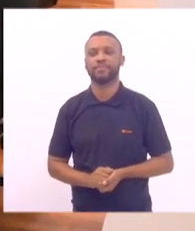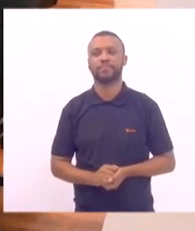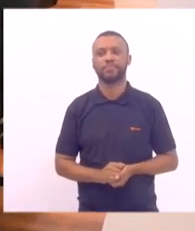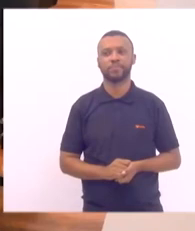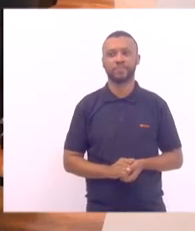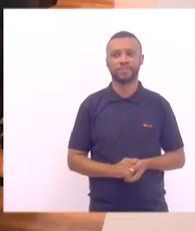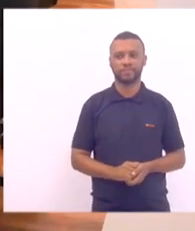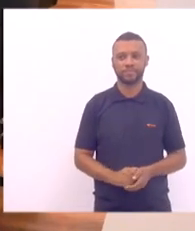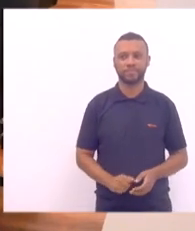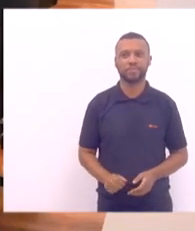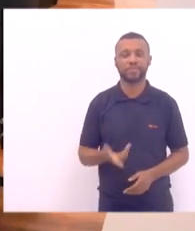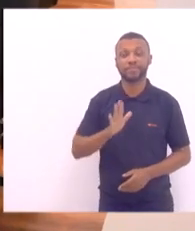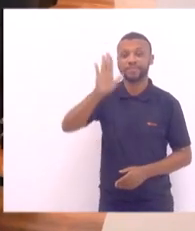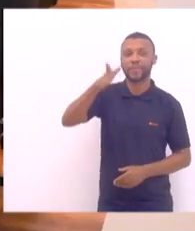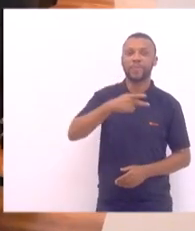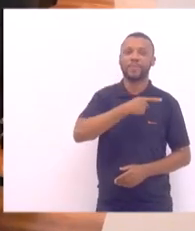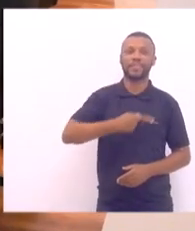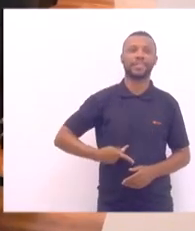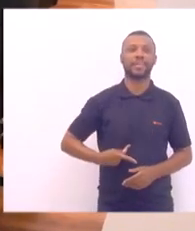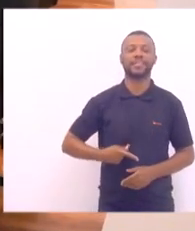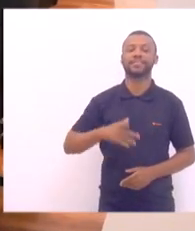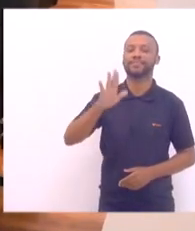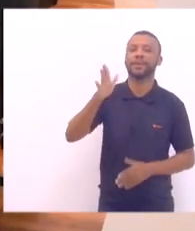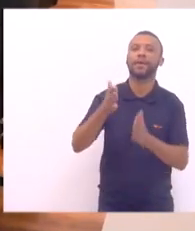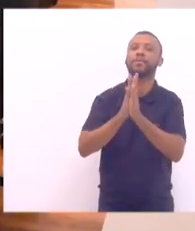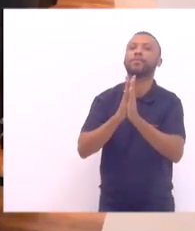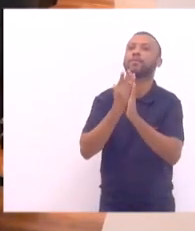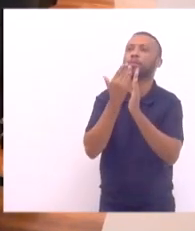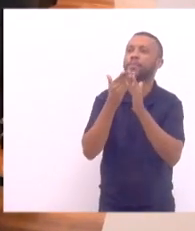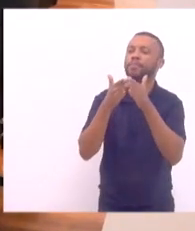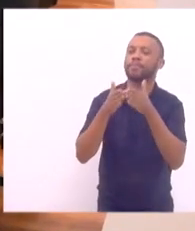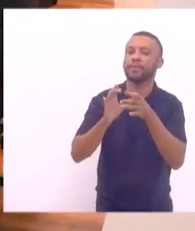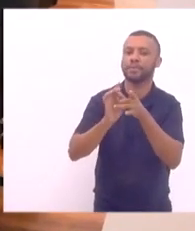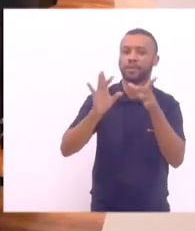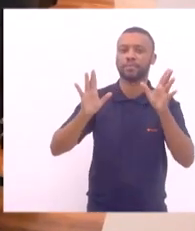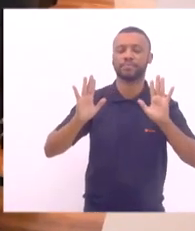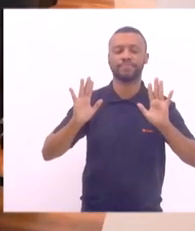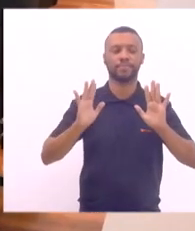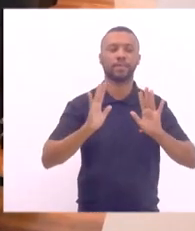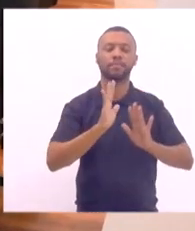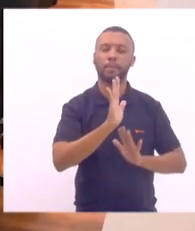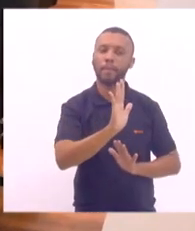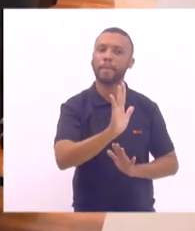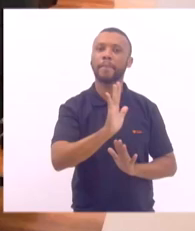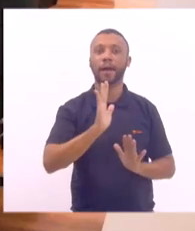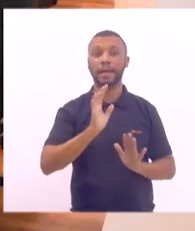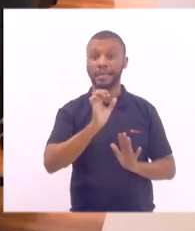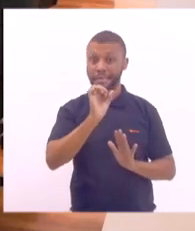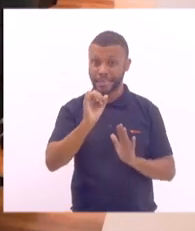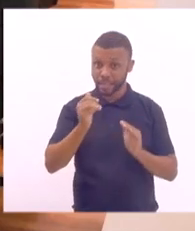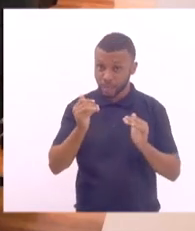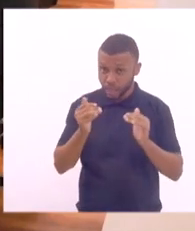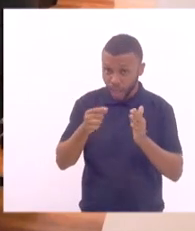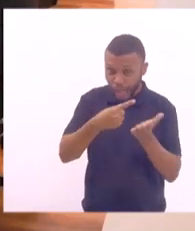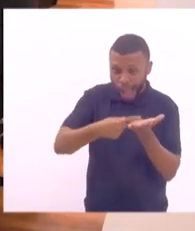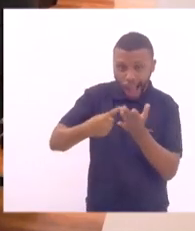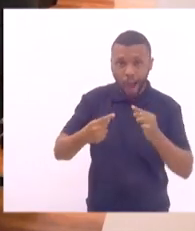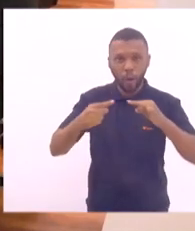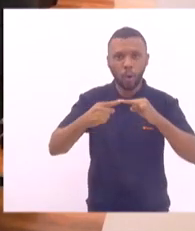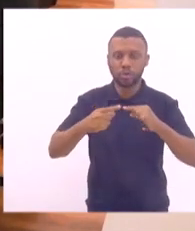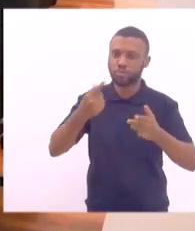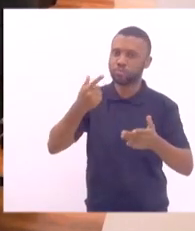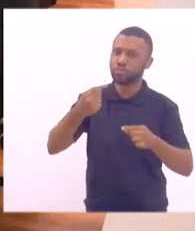Janeiro. Presidente. Olha só, não permite aqui. Olha só. O que não tiver acordo, a gente tira, porque já